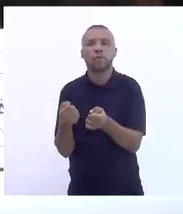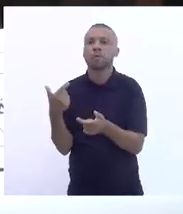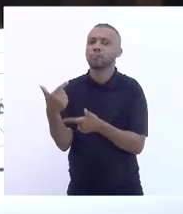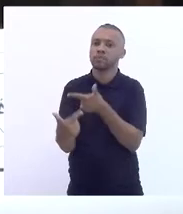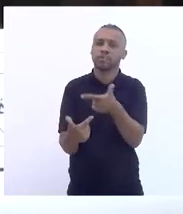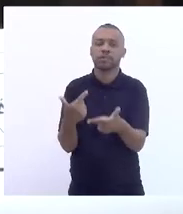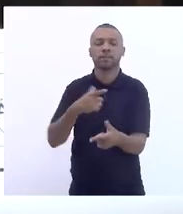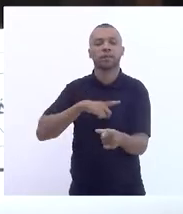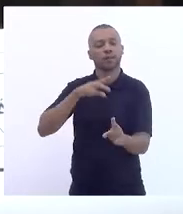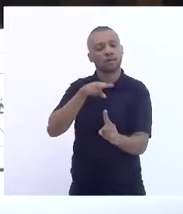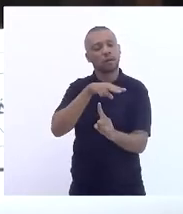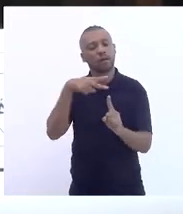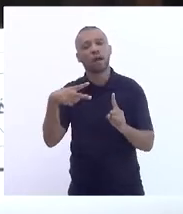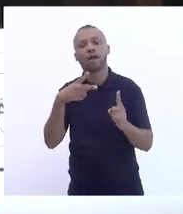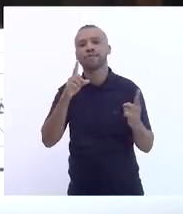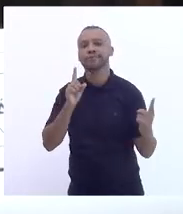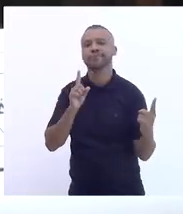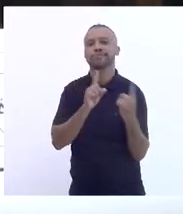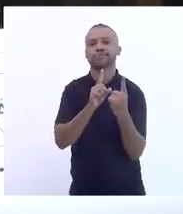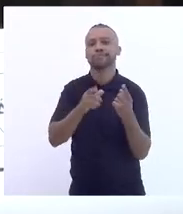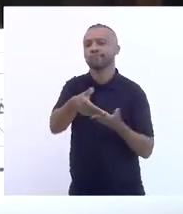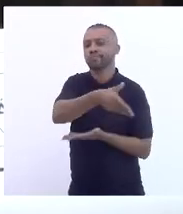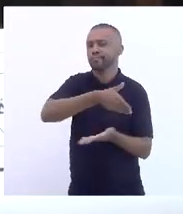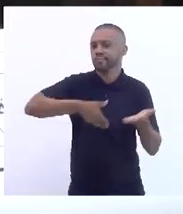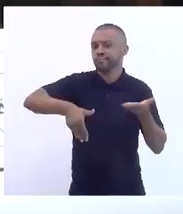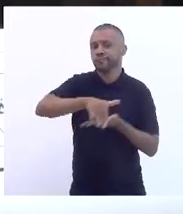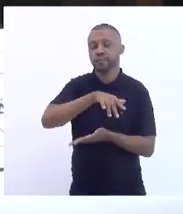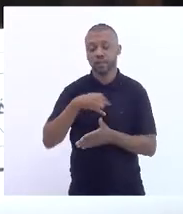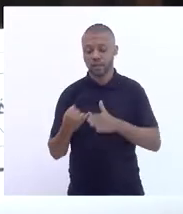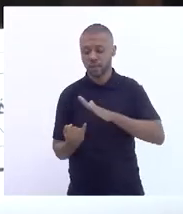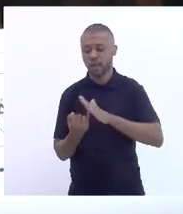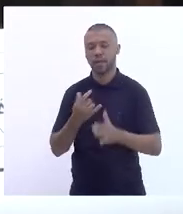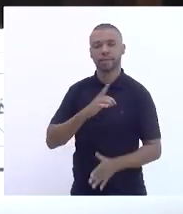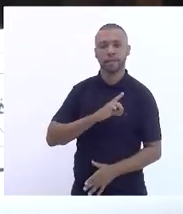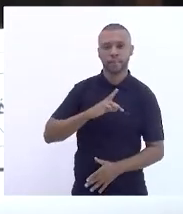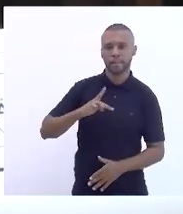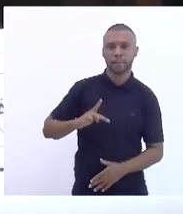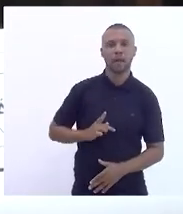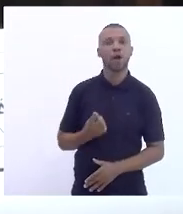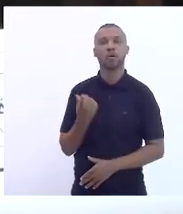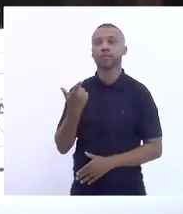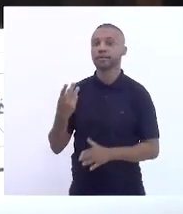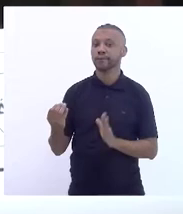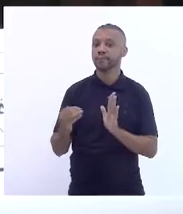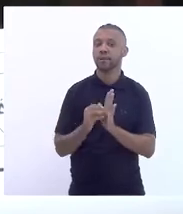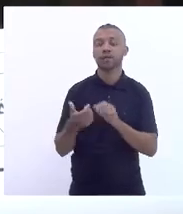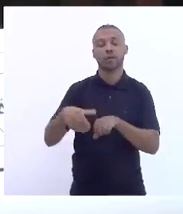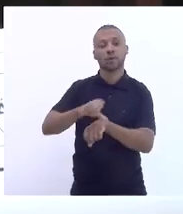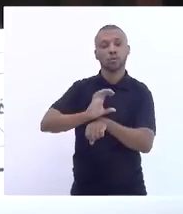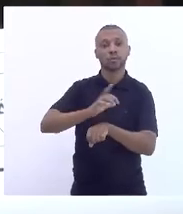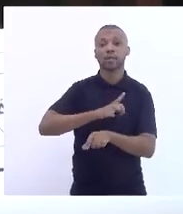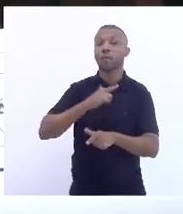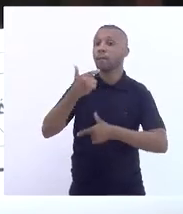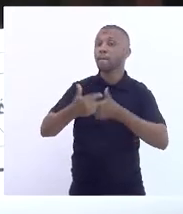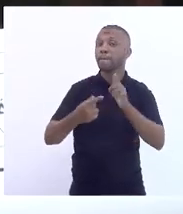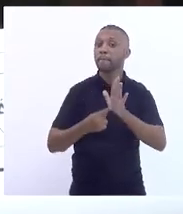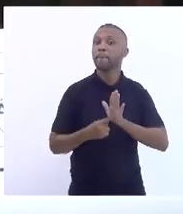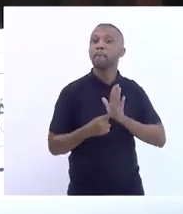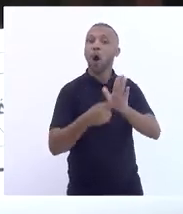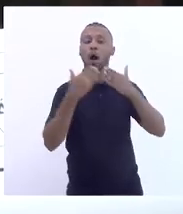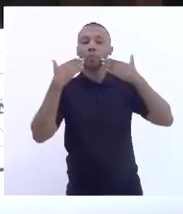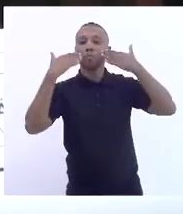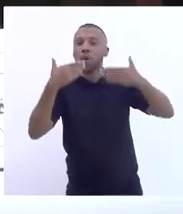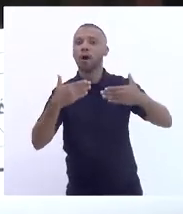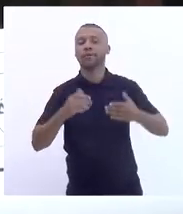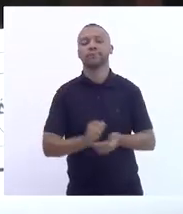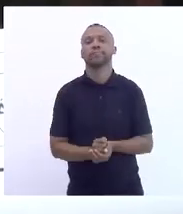esse olhar de aproximação porque essa inscrição Defensoria Pública é a única que tem na construção uma missão expressa que é